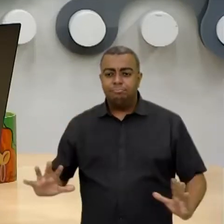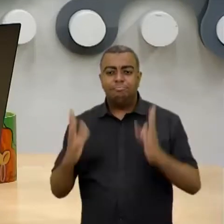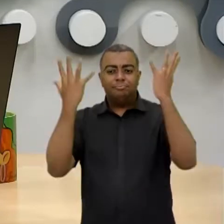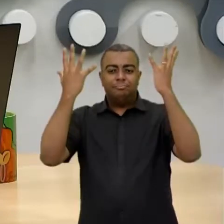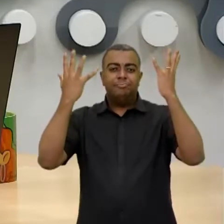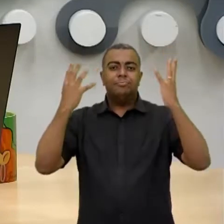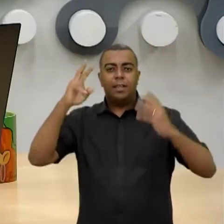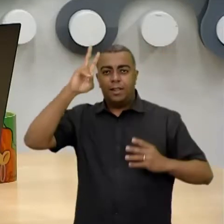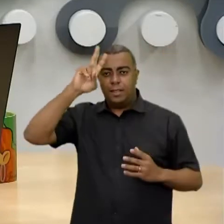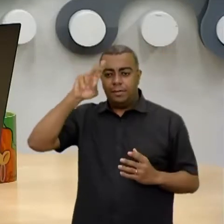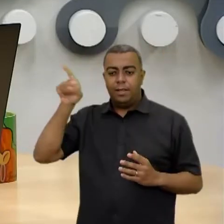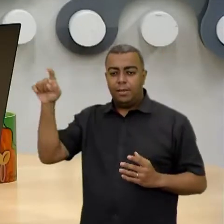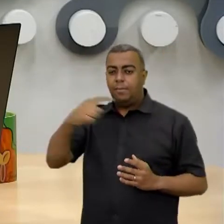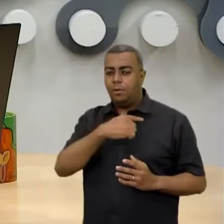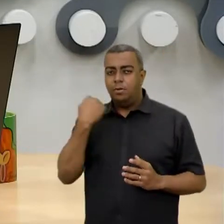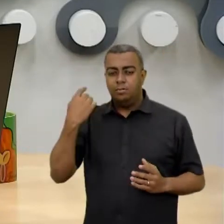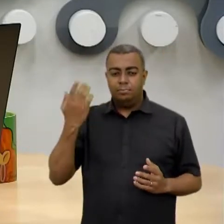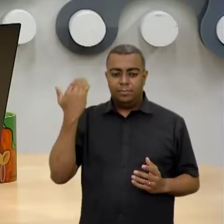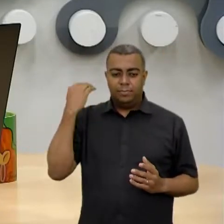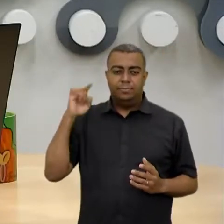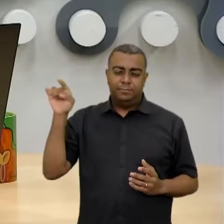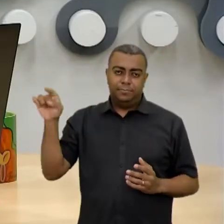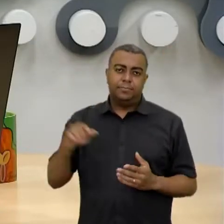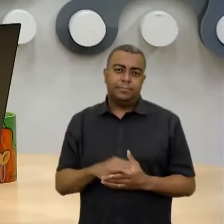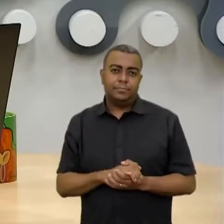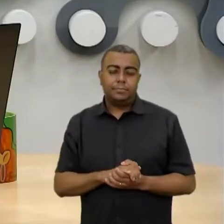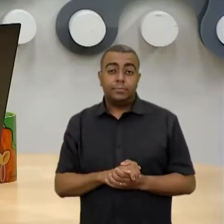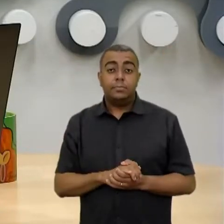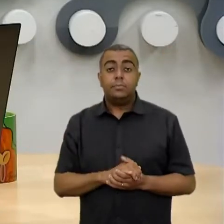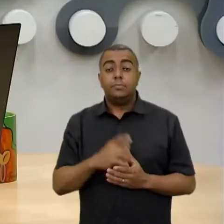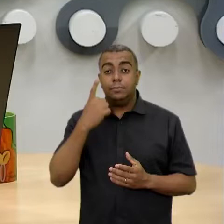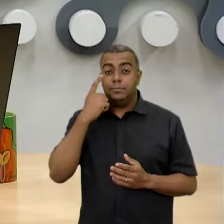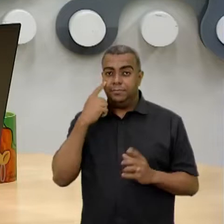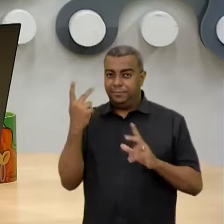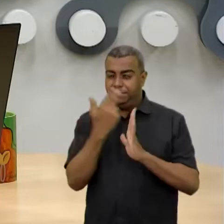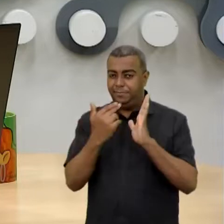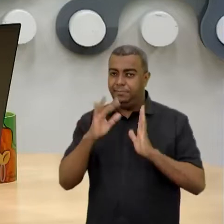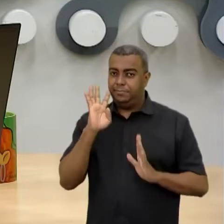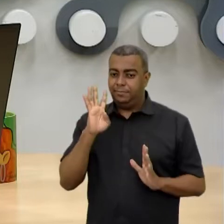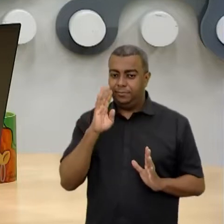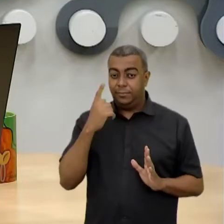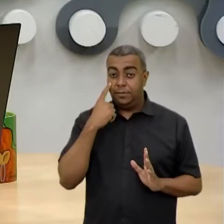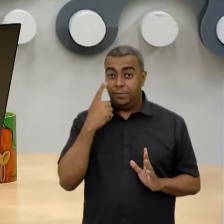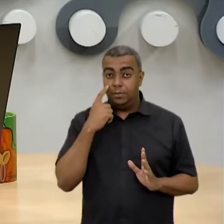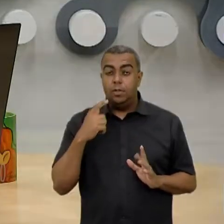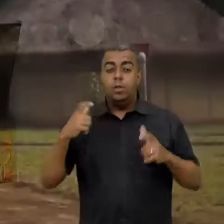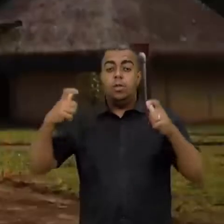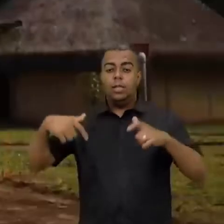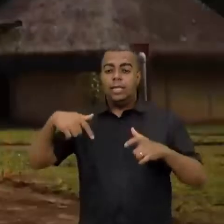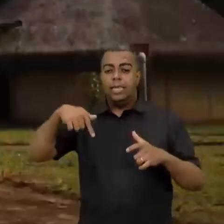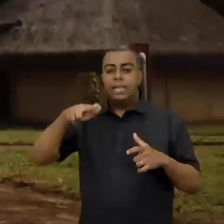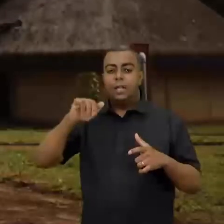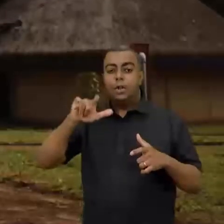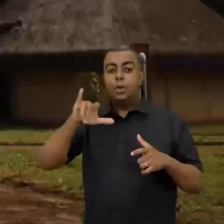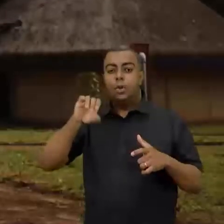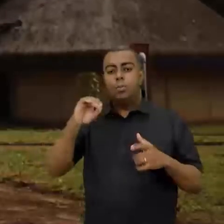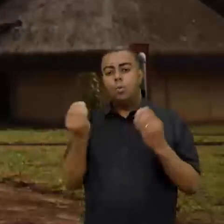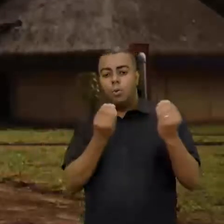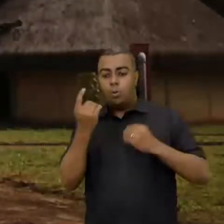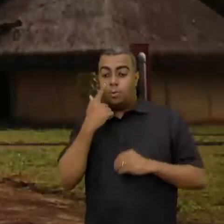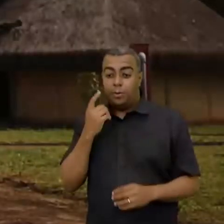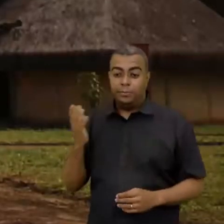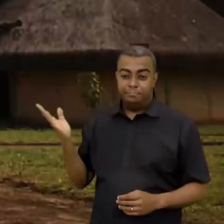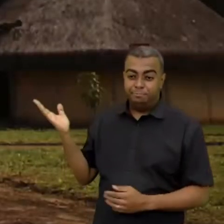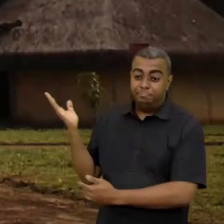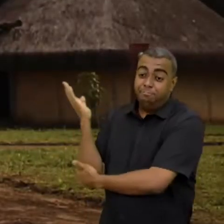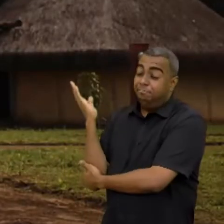dos Palmares, né? Eu trouxe aqui uma imagem para vocês bem legal, que é uma réplica de um quilombo. Dá uma olhadinha aí na tela, olha que